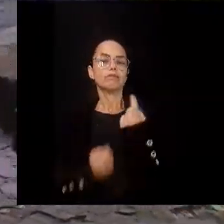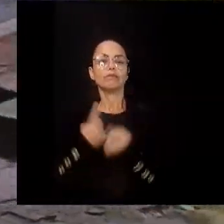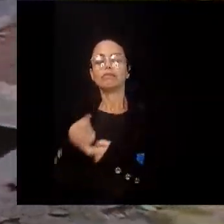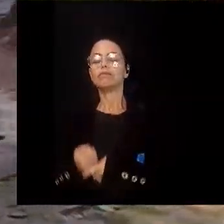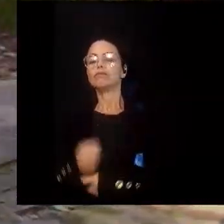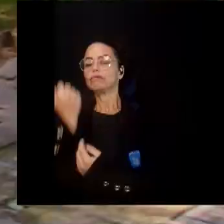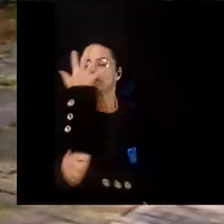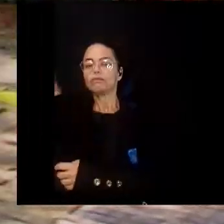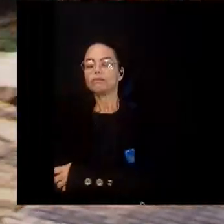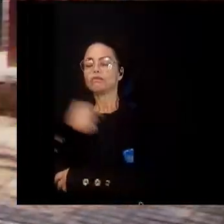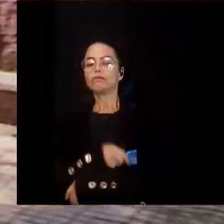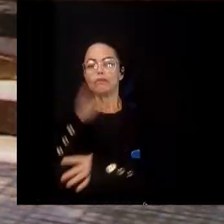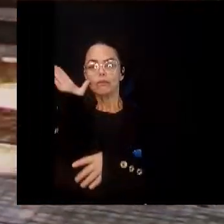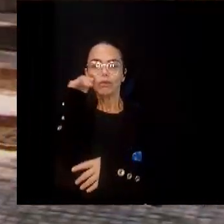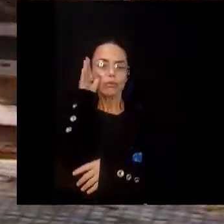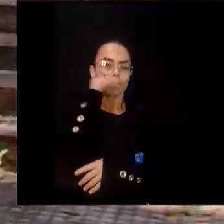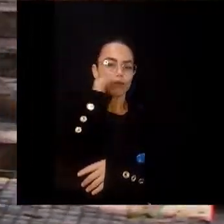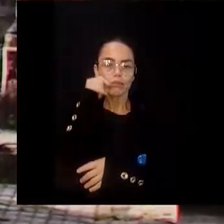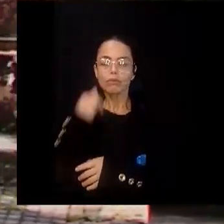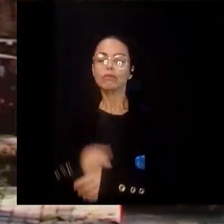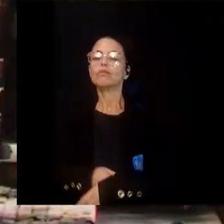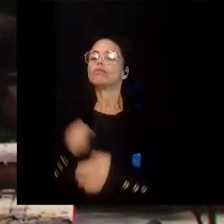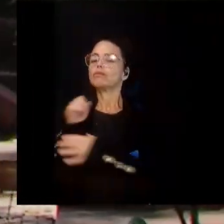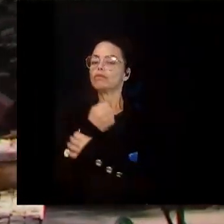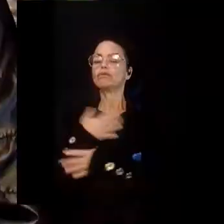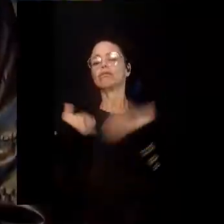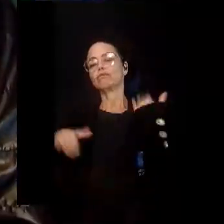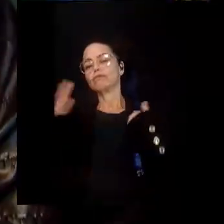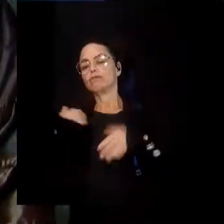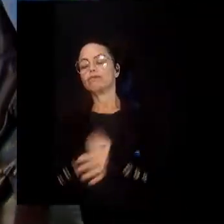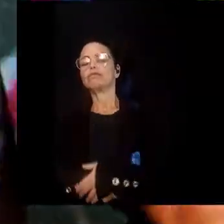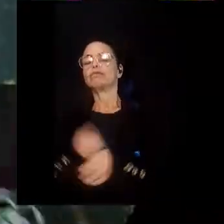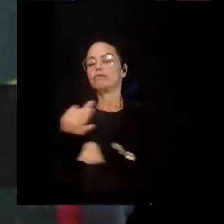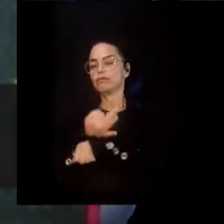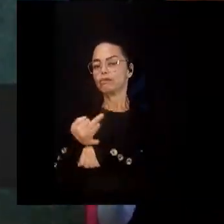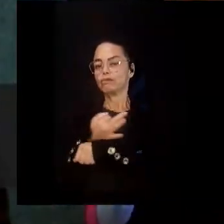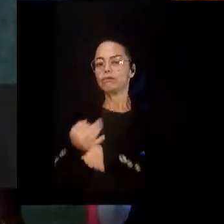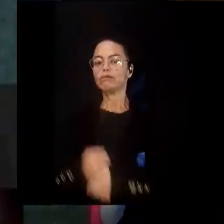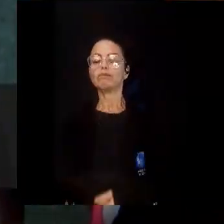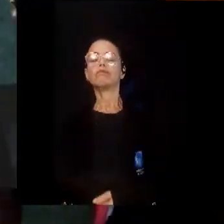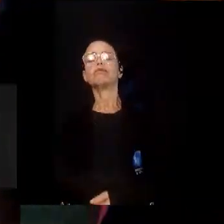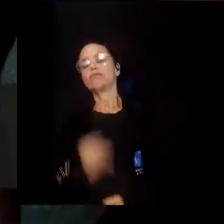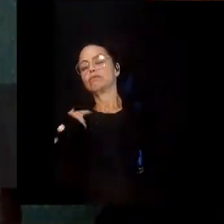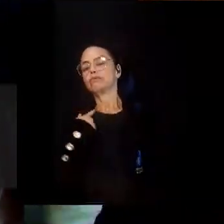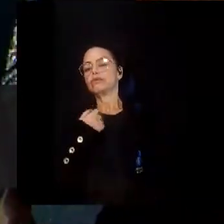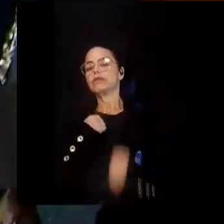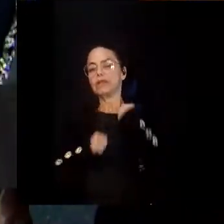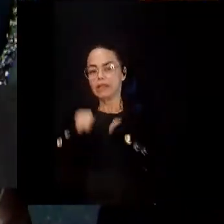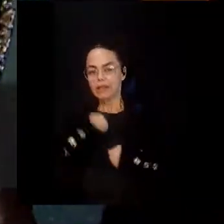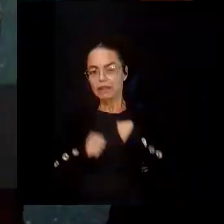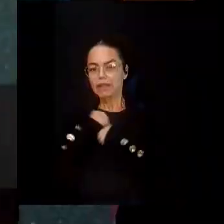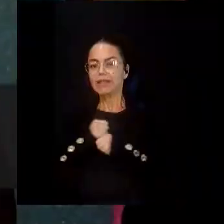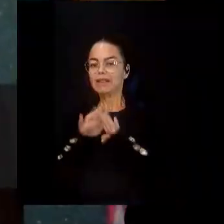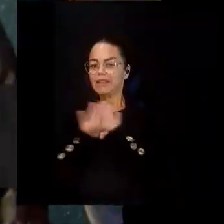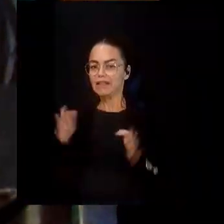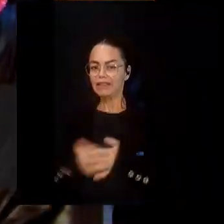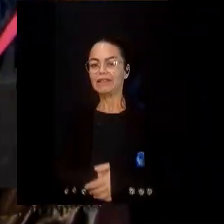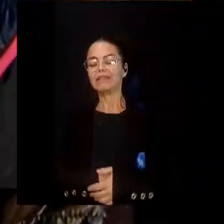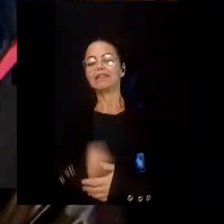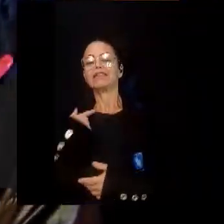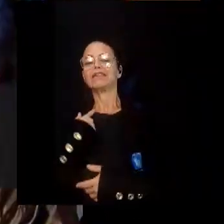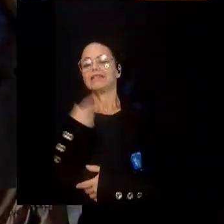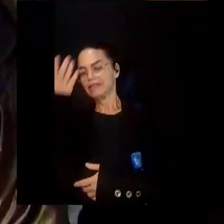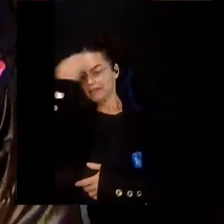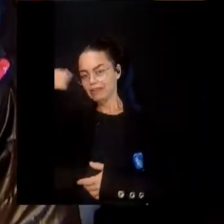desperta curiosidade e garante diversão durante as férias. Eu tava ansiosa, mas às vezes eu esqueço.